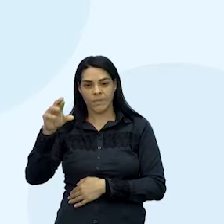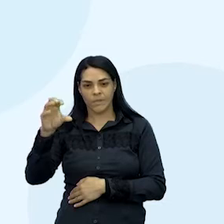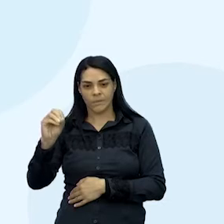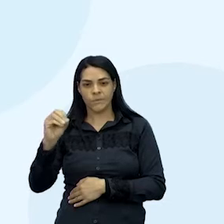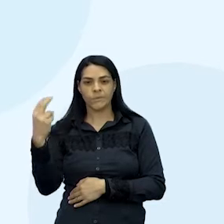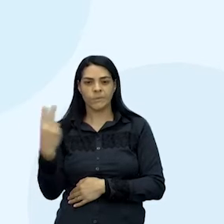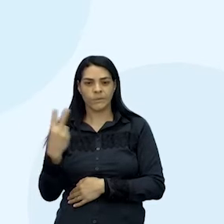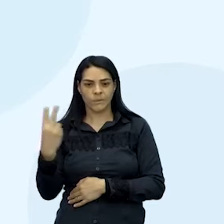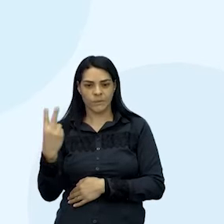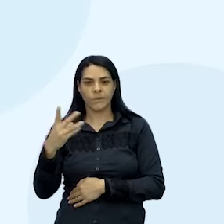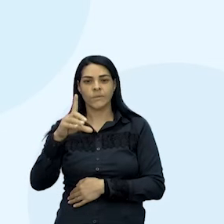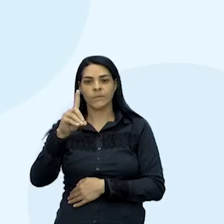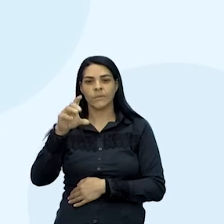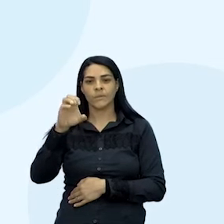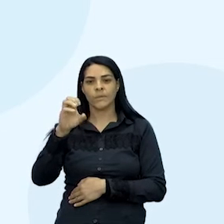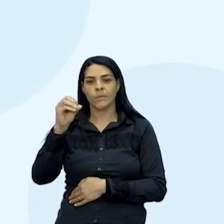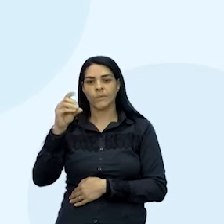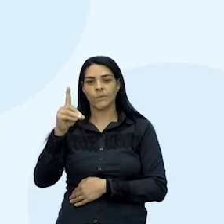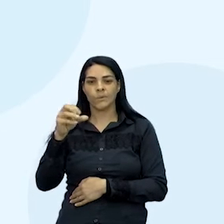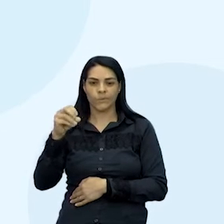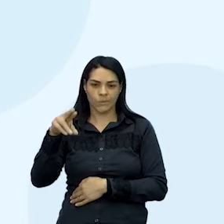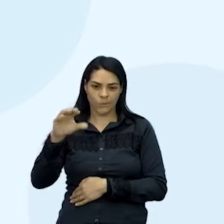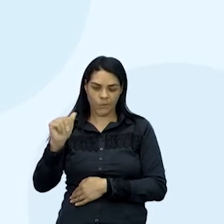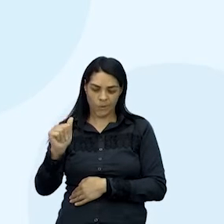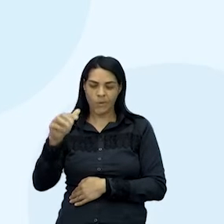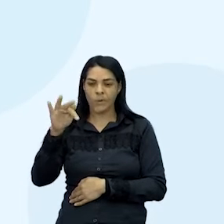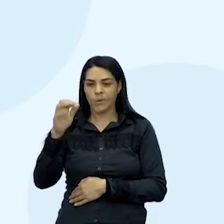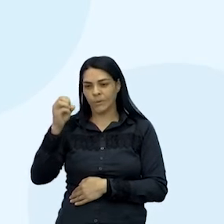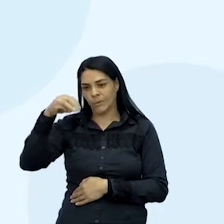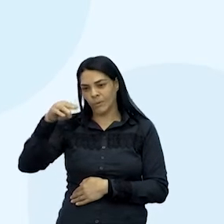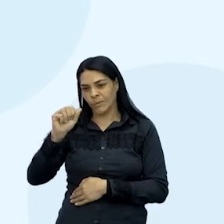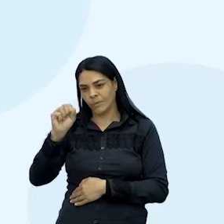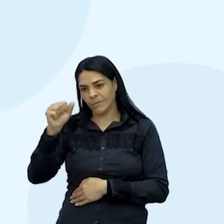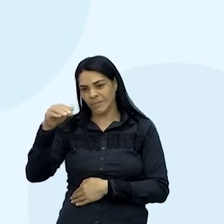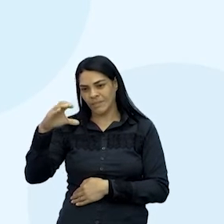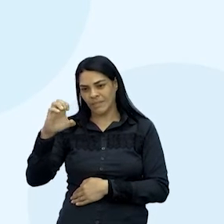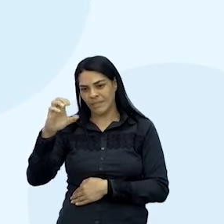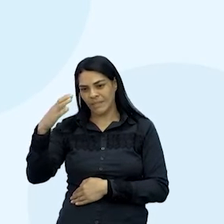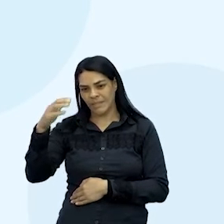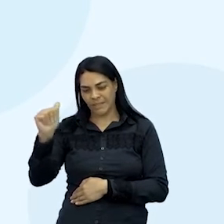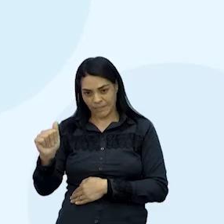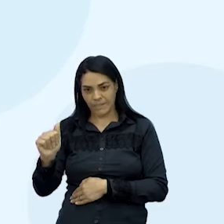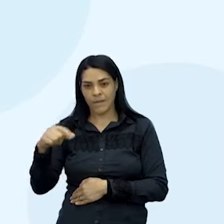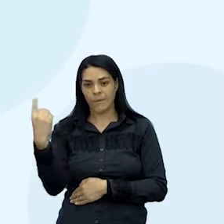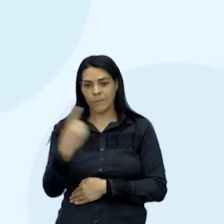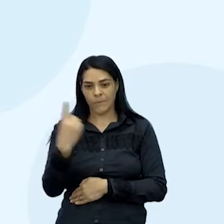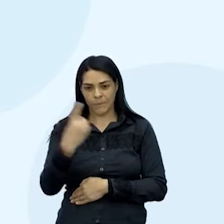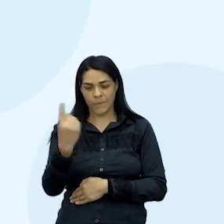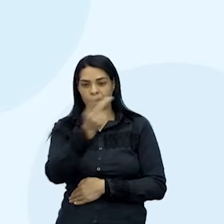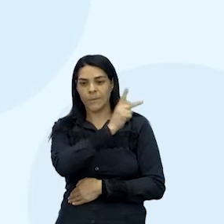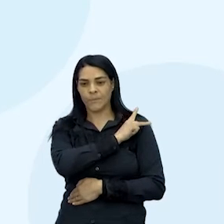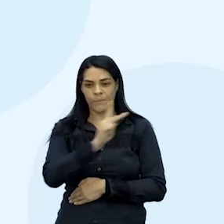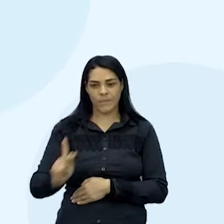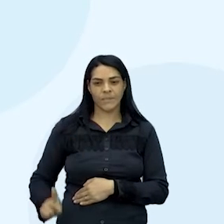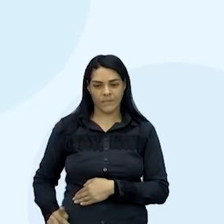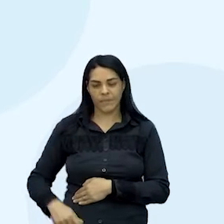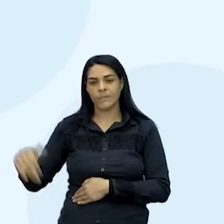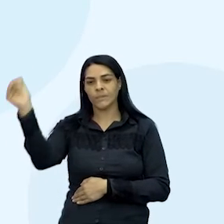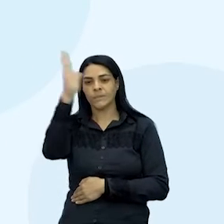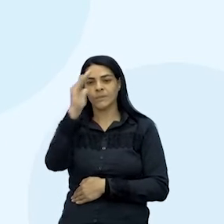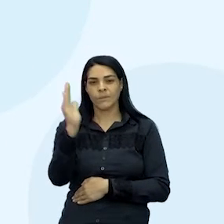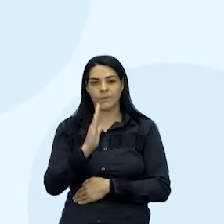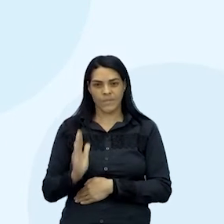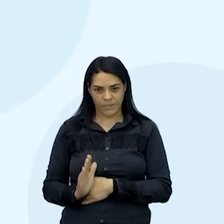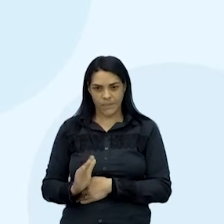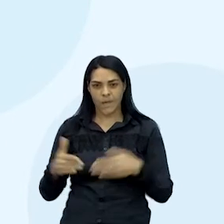que foi agora o primeiro presidente do Brasil. Então a gente sai de uma monarquia e nós temos agora